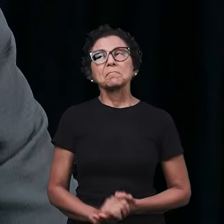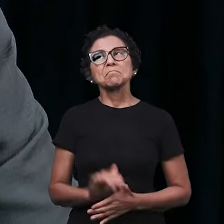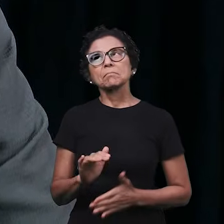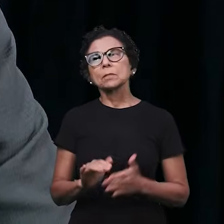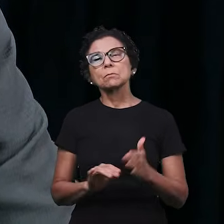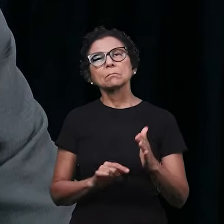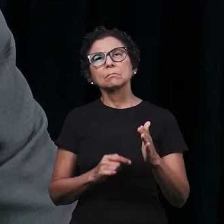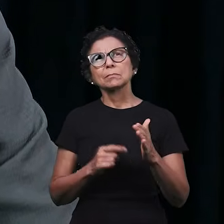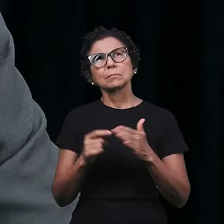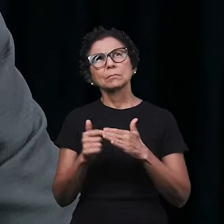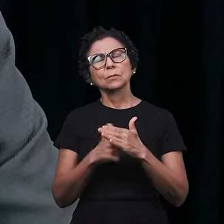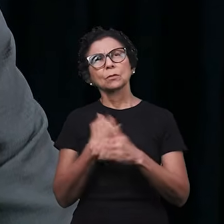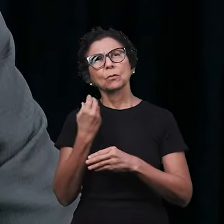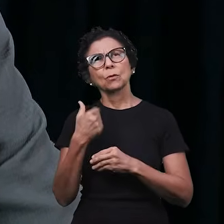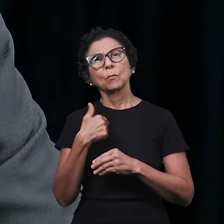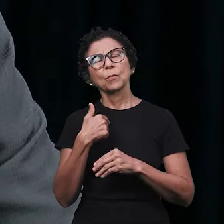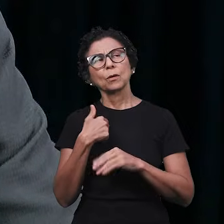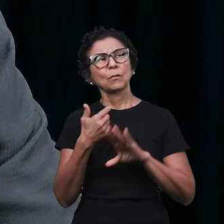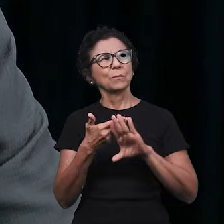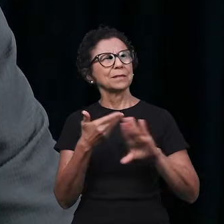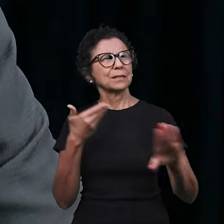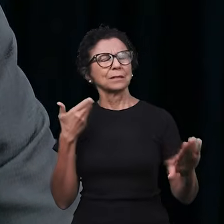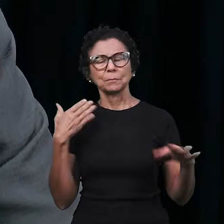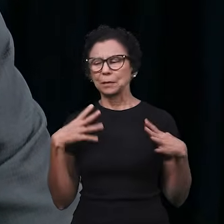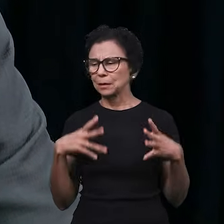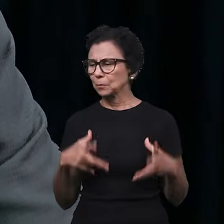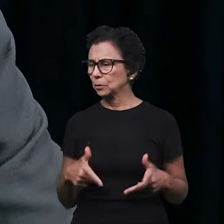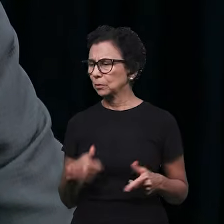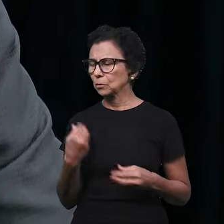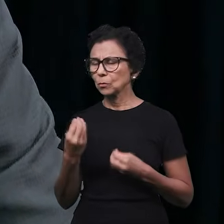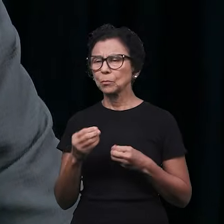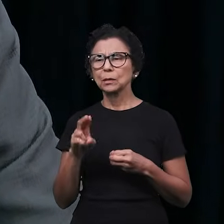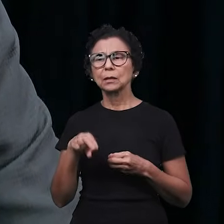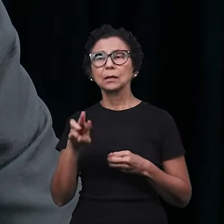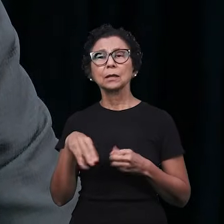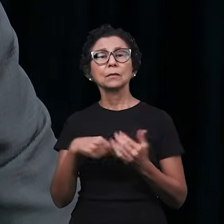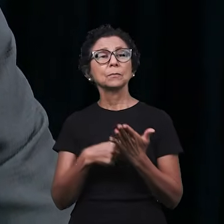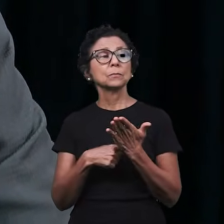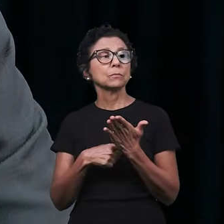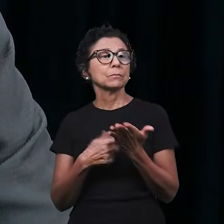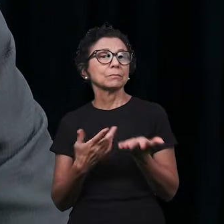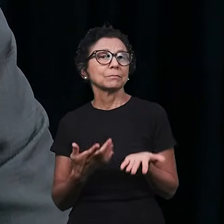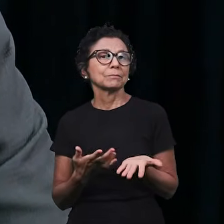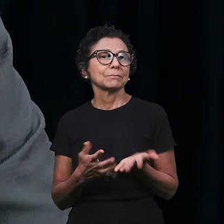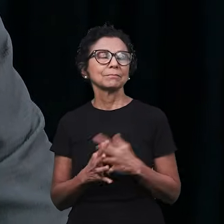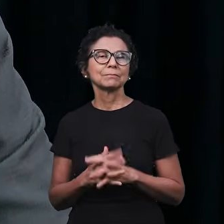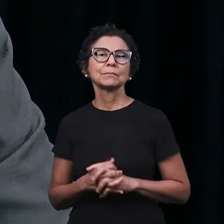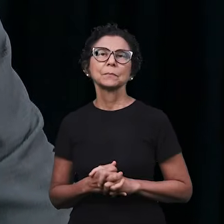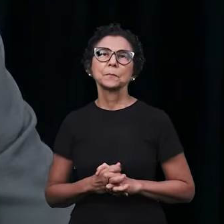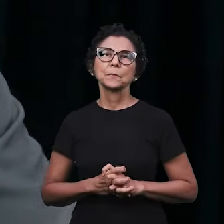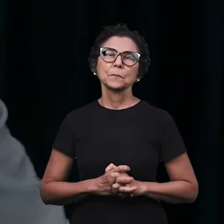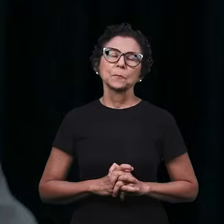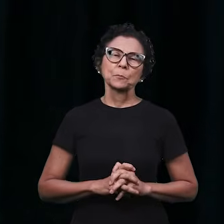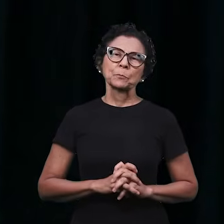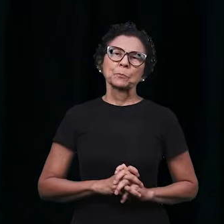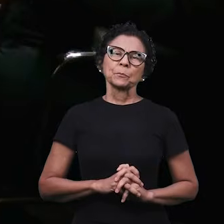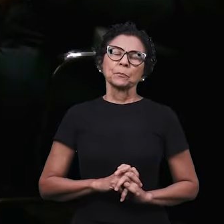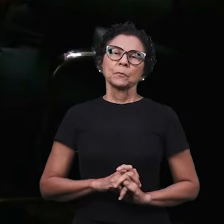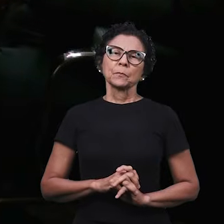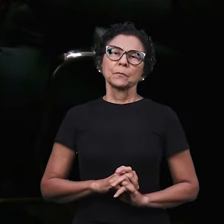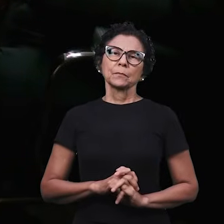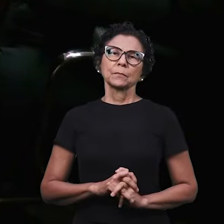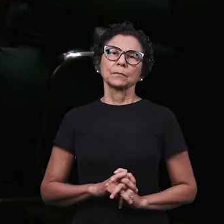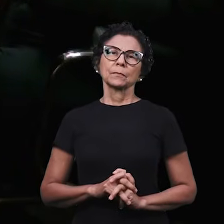perguntando: como que eu vou me separar? Qual que é o caminho? Quem vai me ajudar nisso? Você veja bem uma coisa.